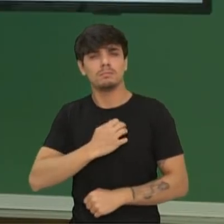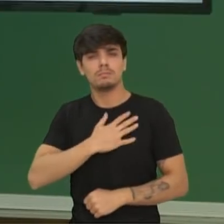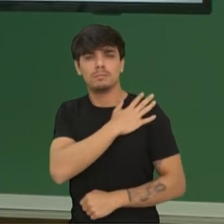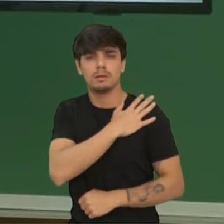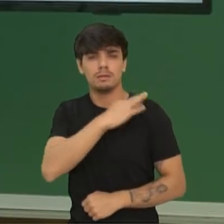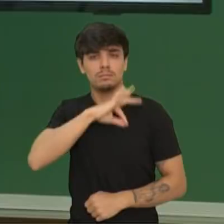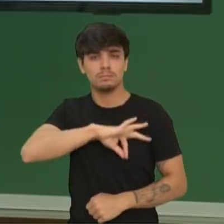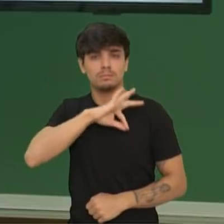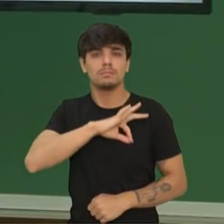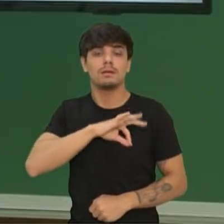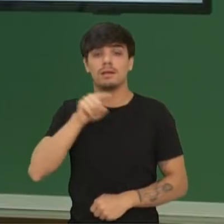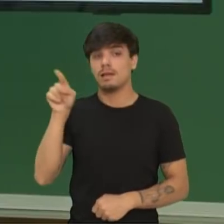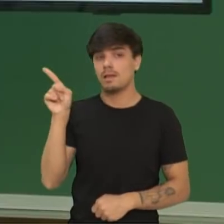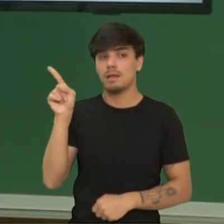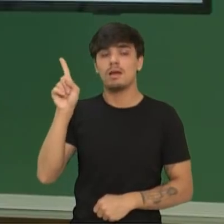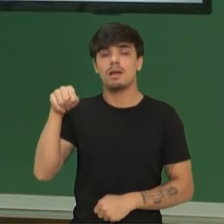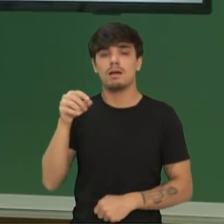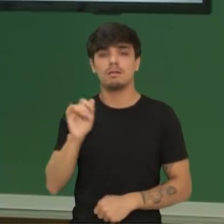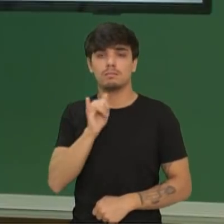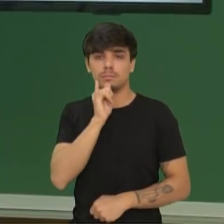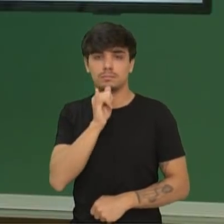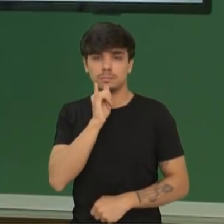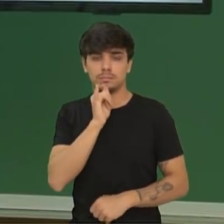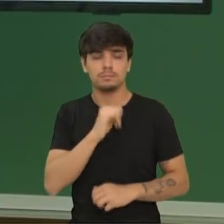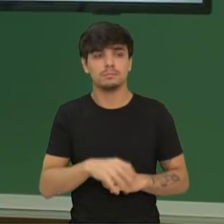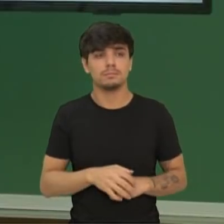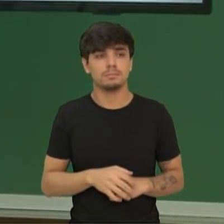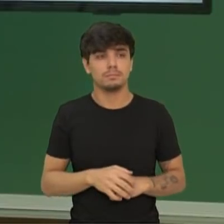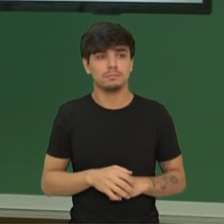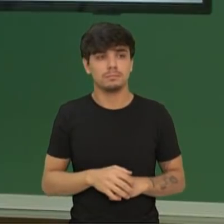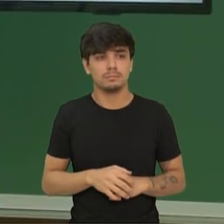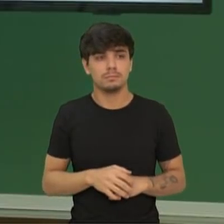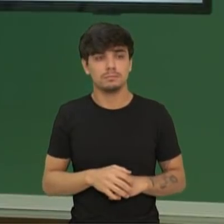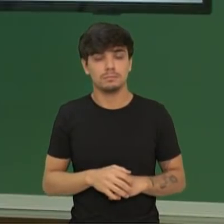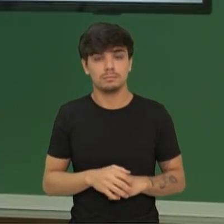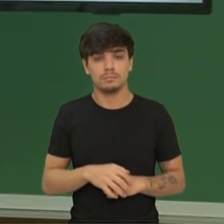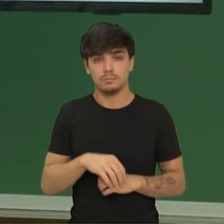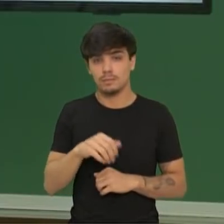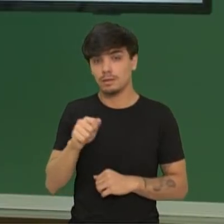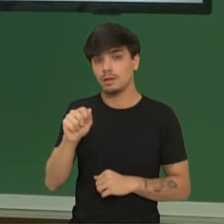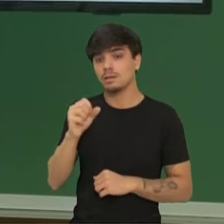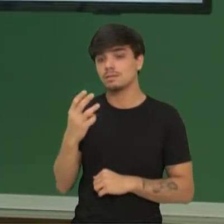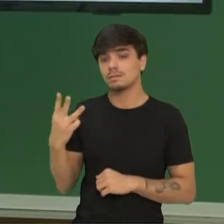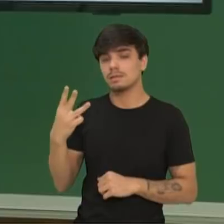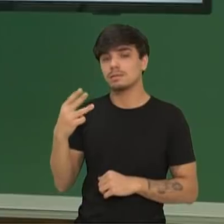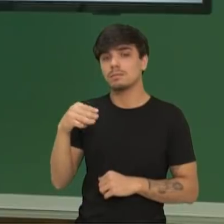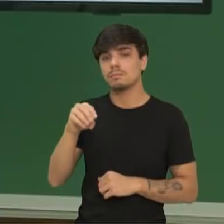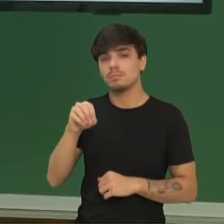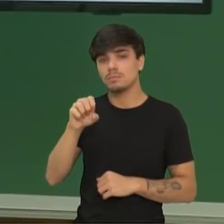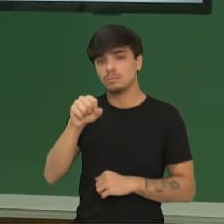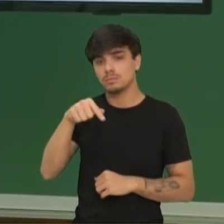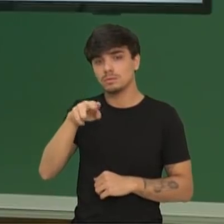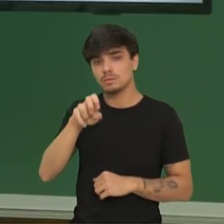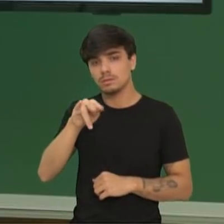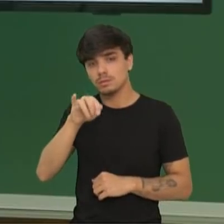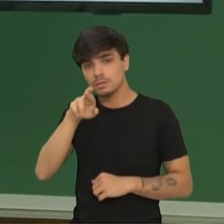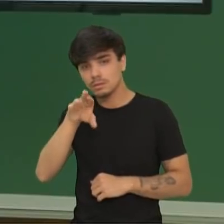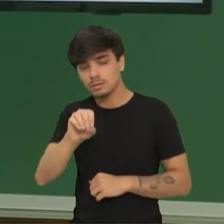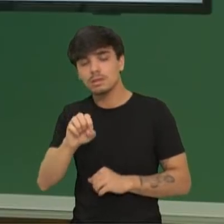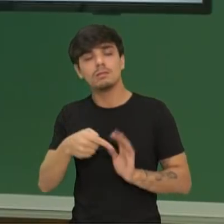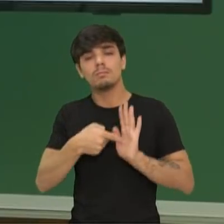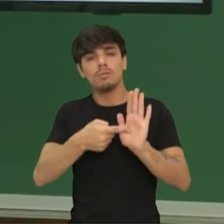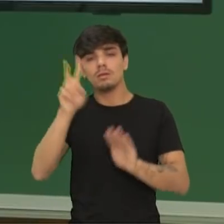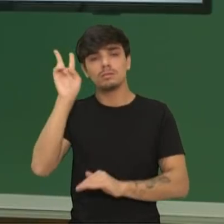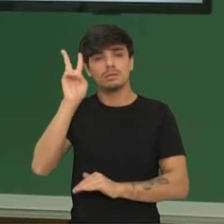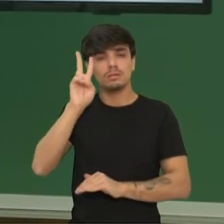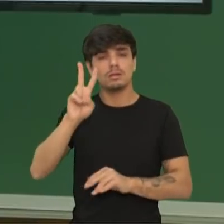Então, este era um exemplo, né? Este aqui é o D'Artagnan e os Três Mosqueteiros, que traz a história